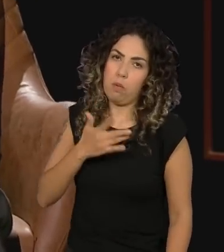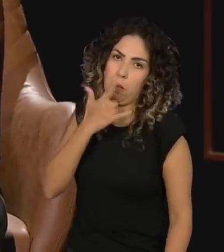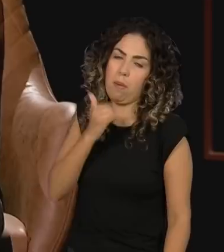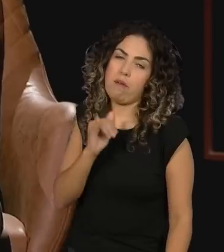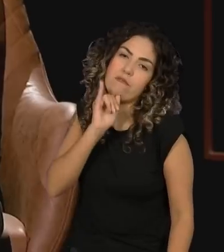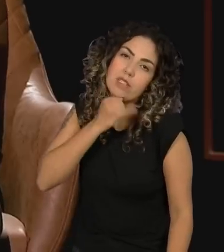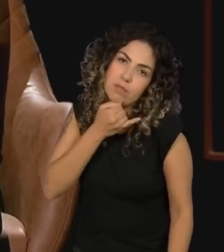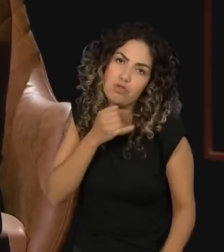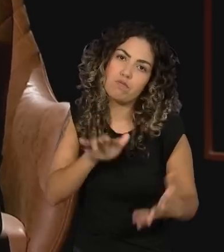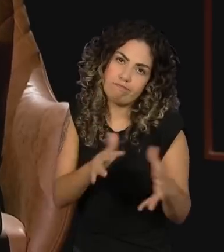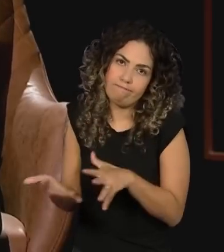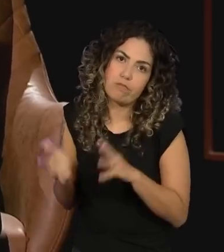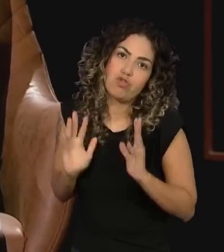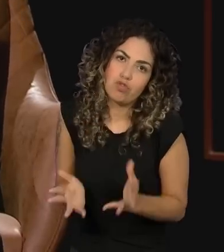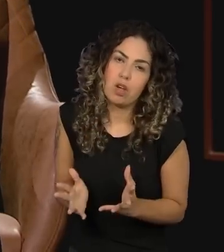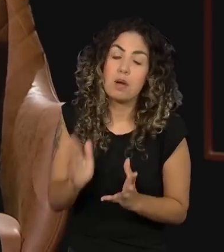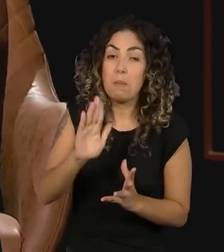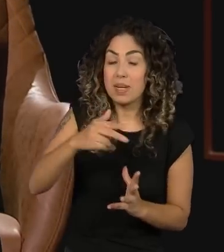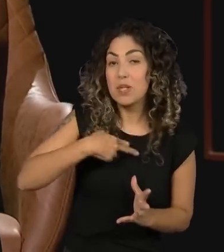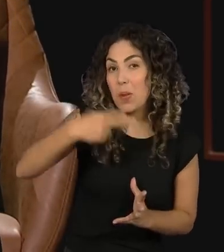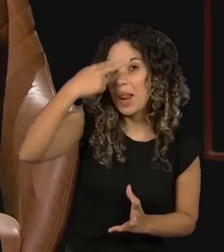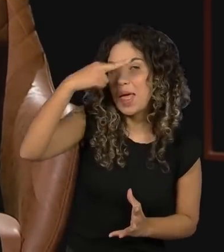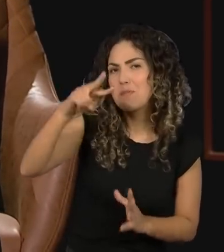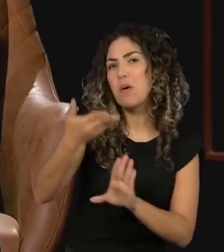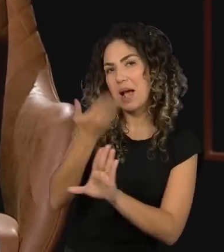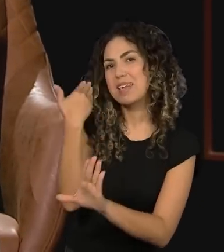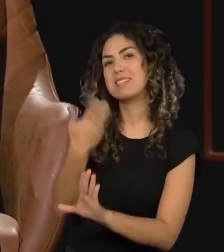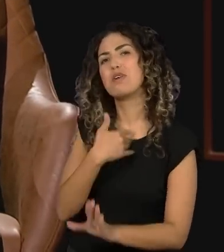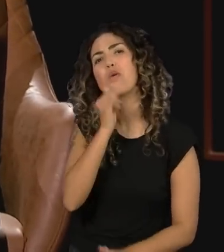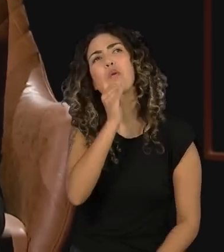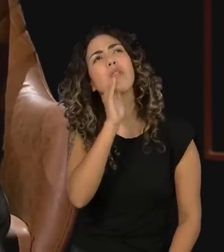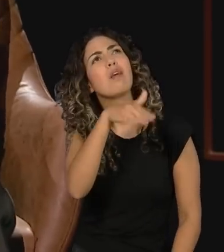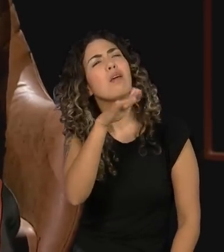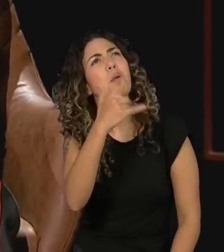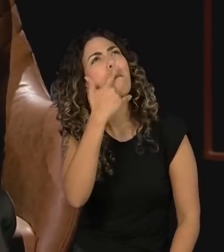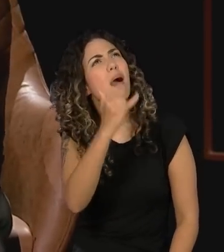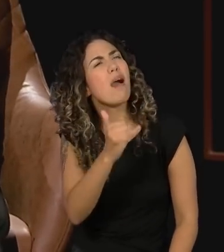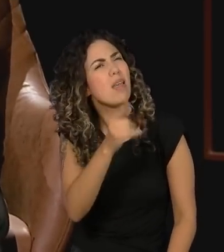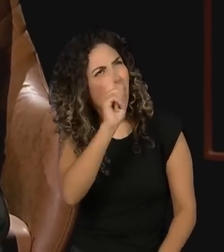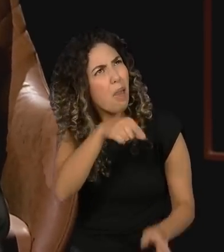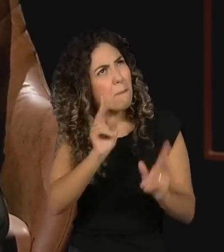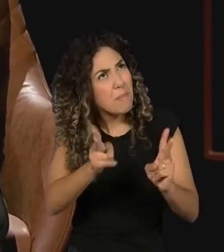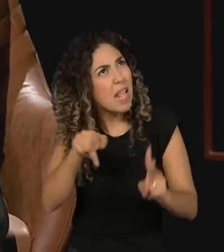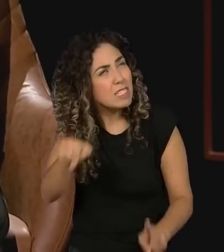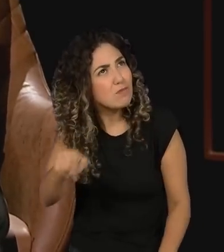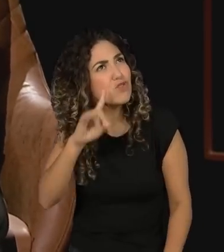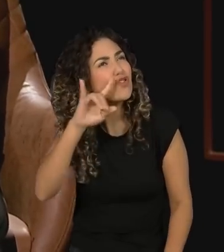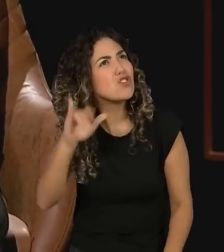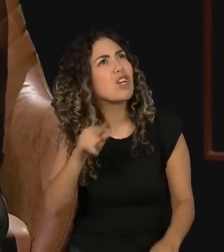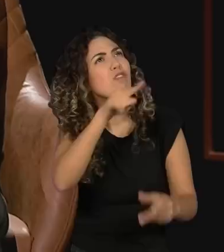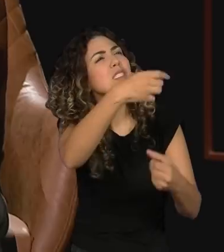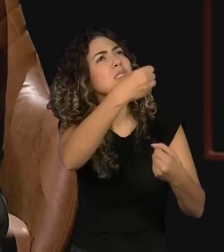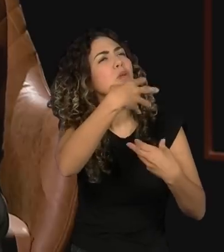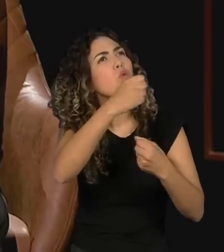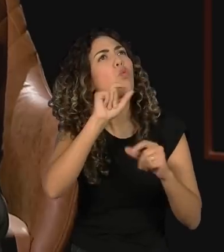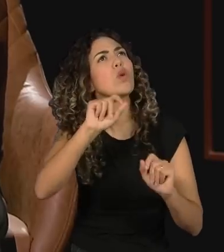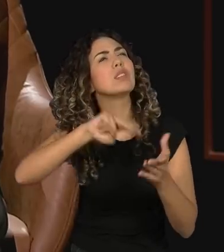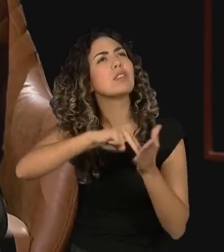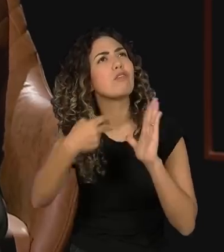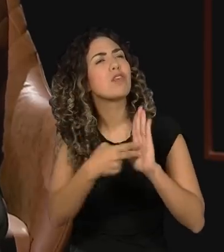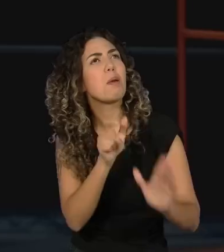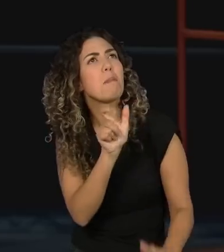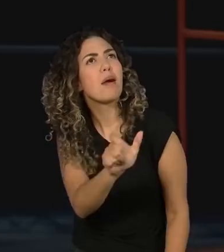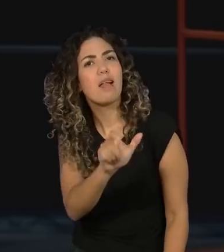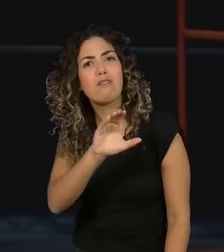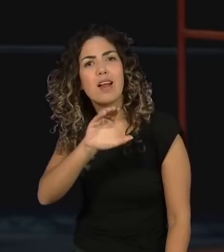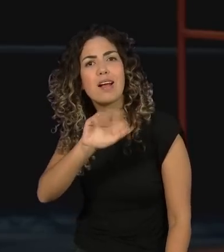já, mas eu me lembro de conversar com ele e falar, pai, foi nesse dia que você me explicou o que era carisma? Ele falou,